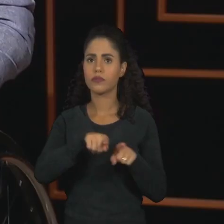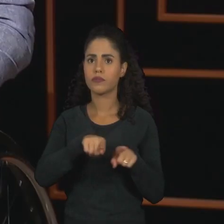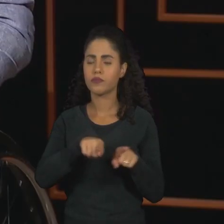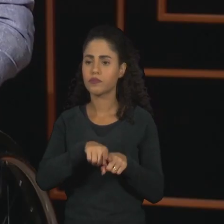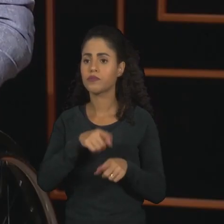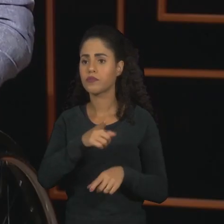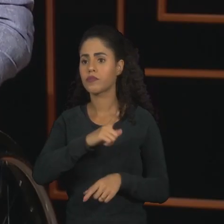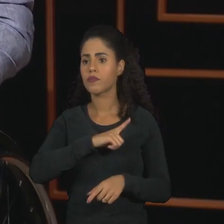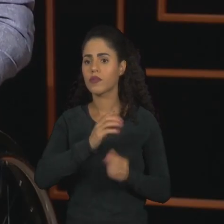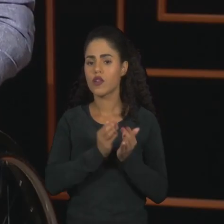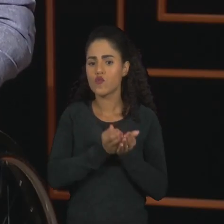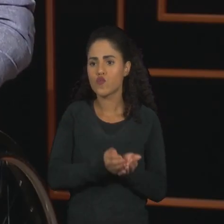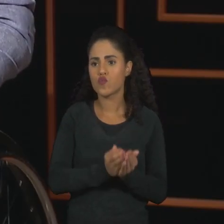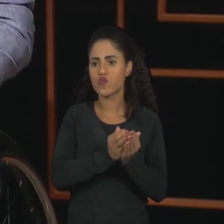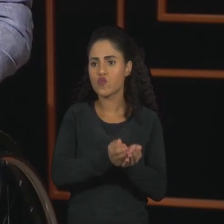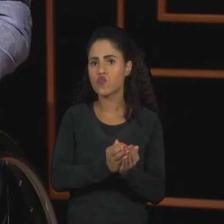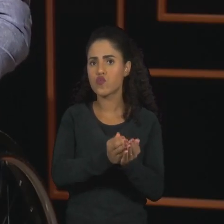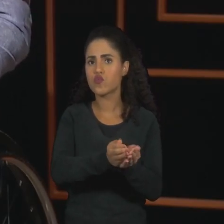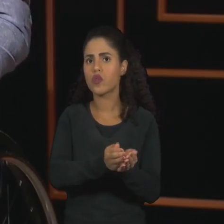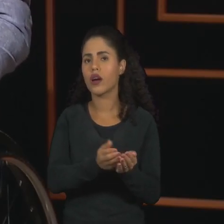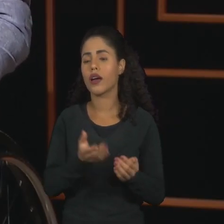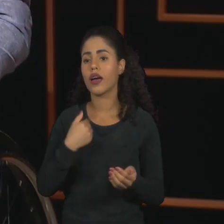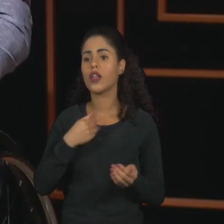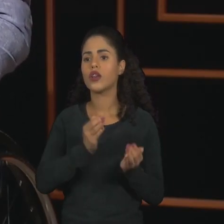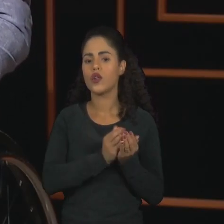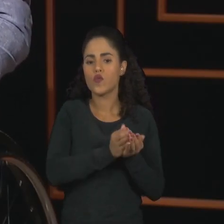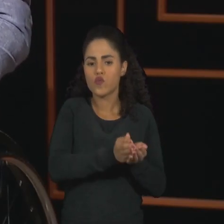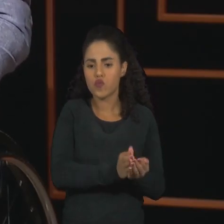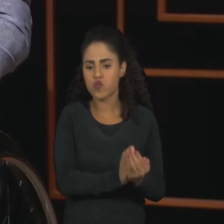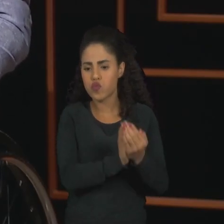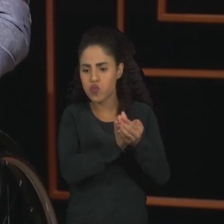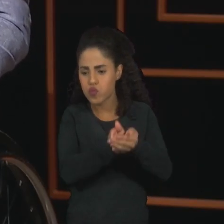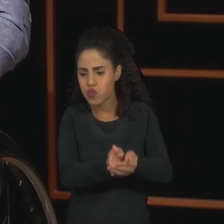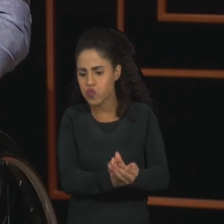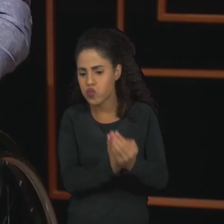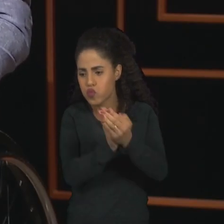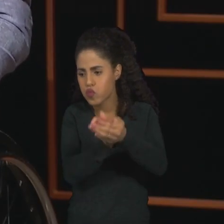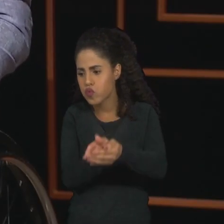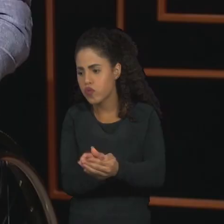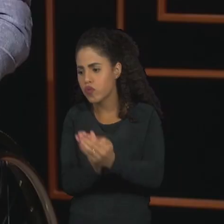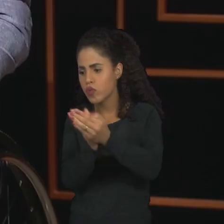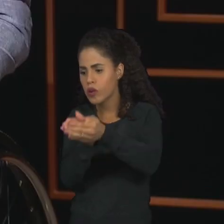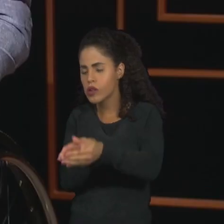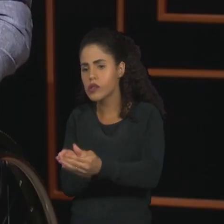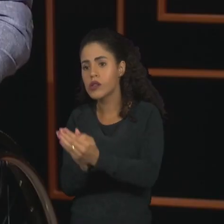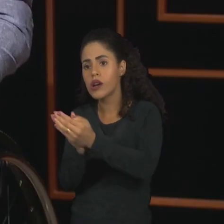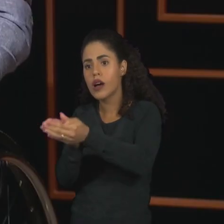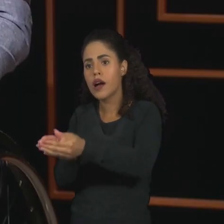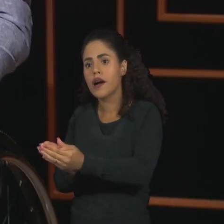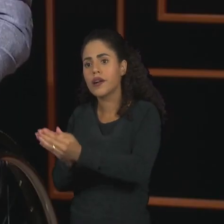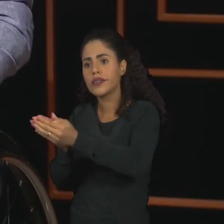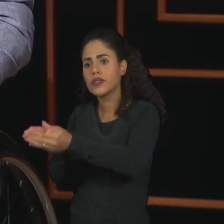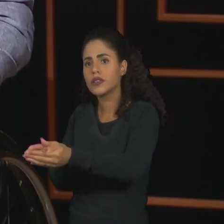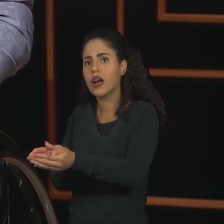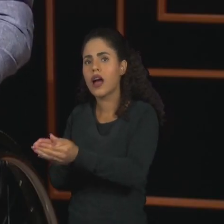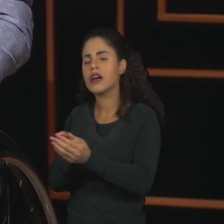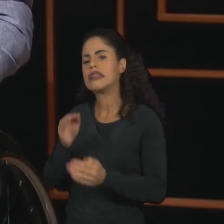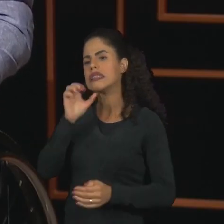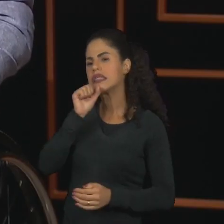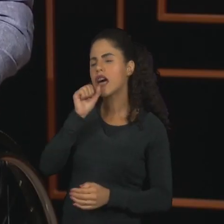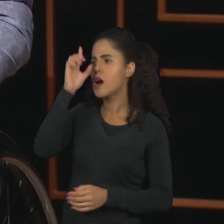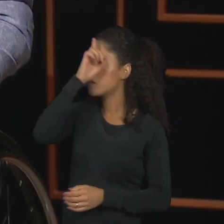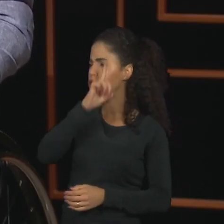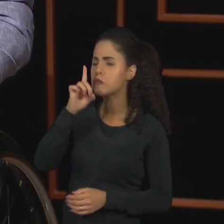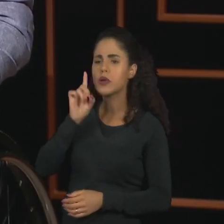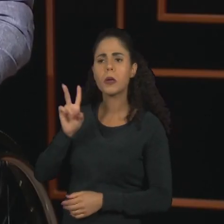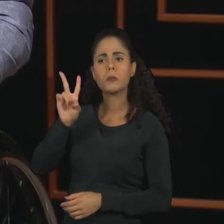de barcos do Corinthians, nós subíamos o rio e íamos, quase ou um sábado ou um domingo, eu e